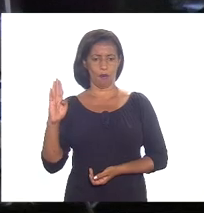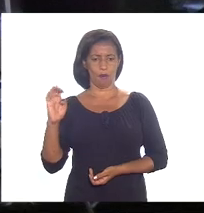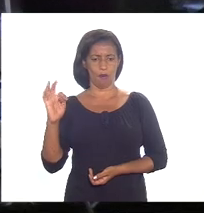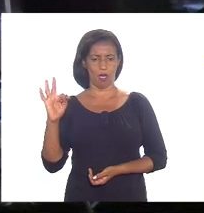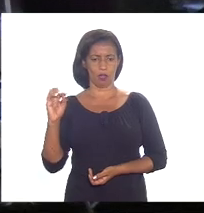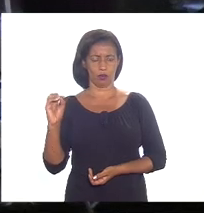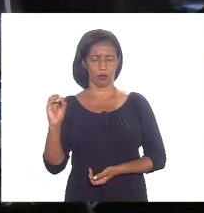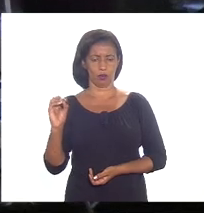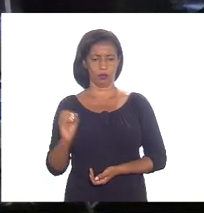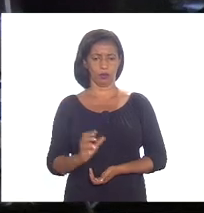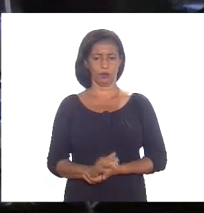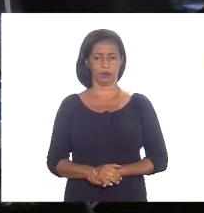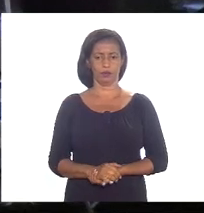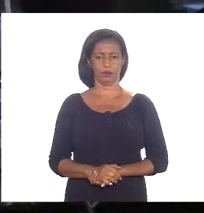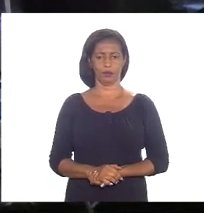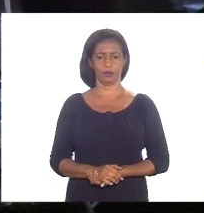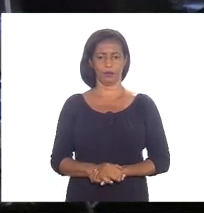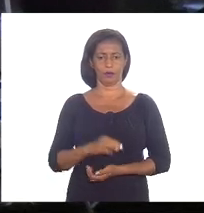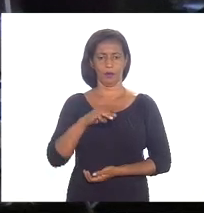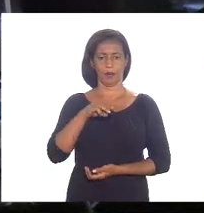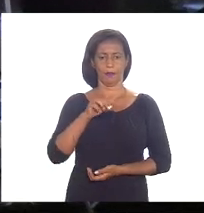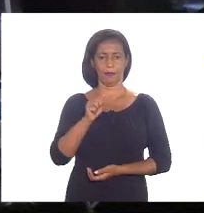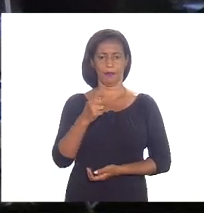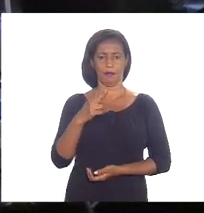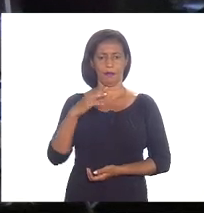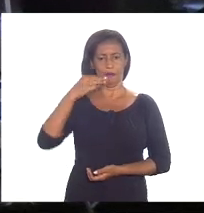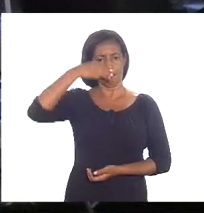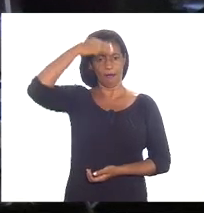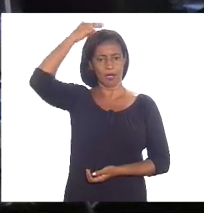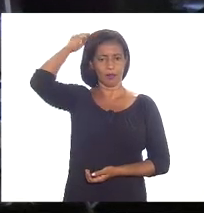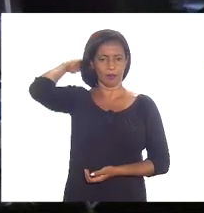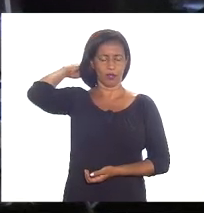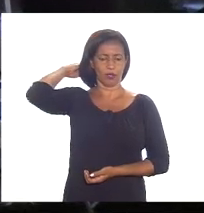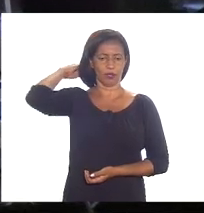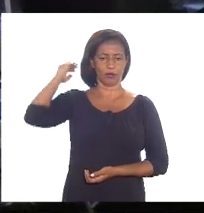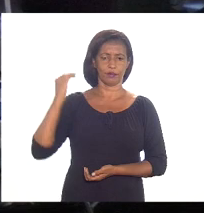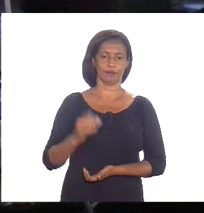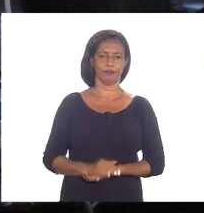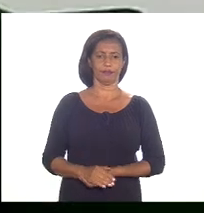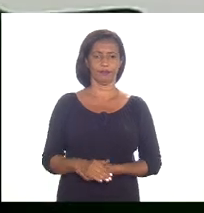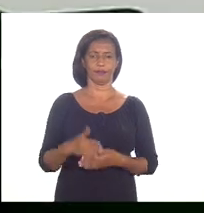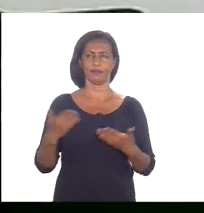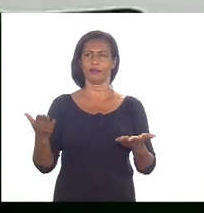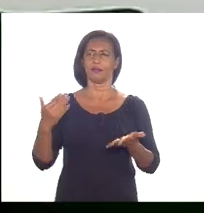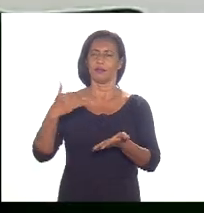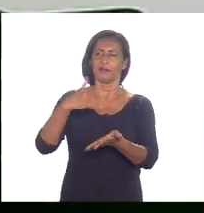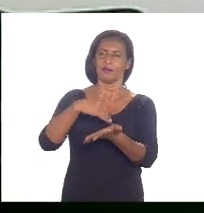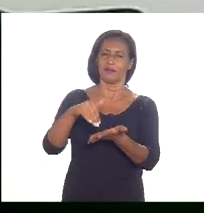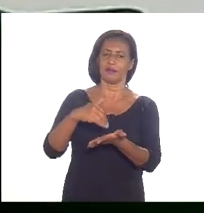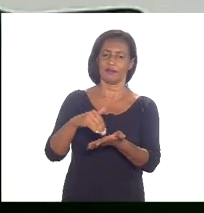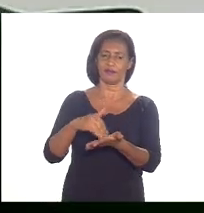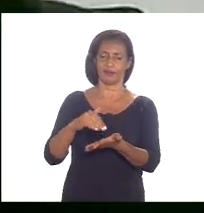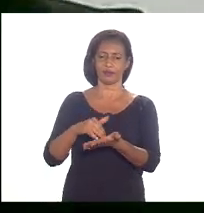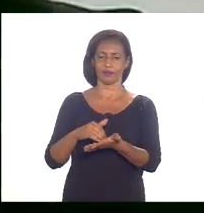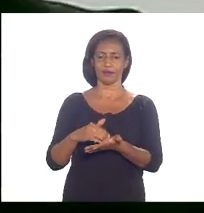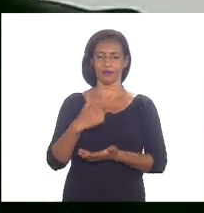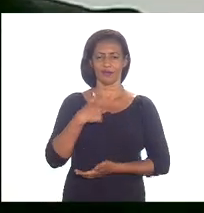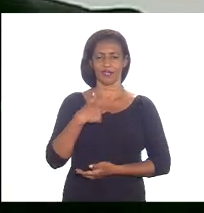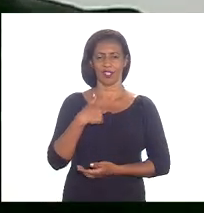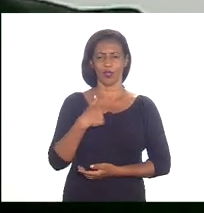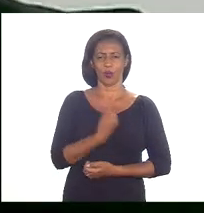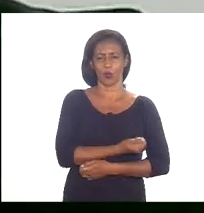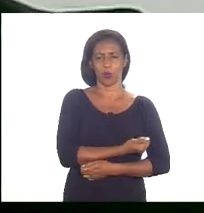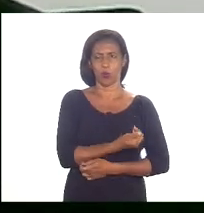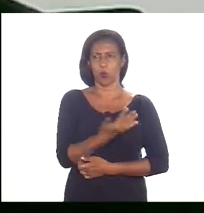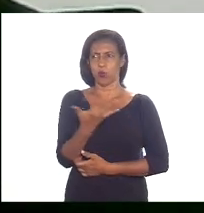Galberto. Deputado Márcio Pacheco. Senhora secretária, eu teria vários motivos